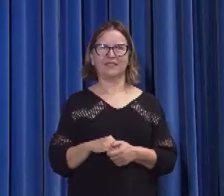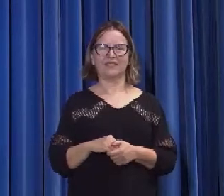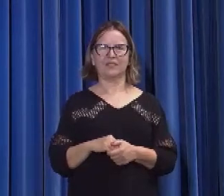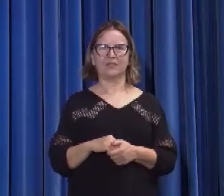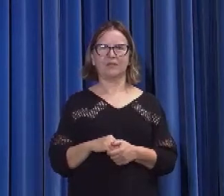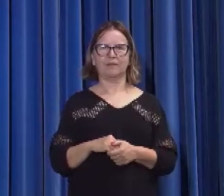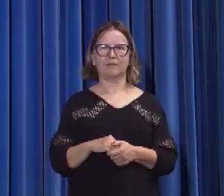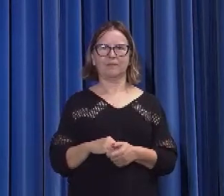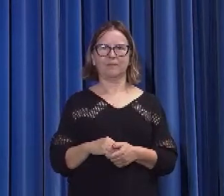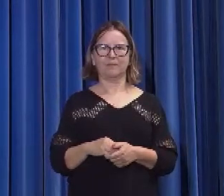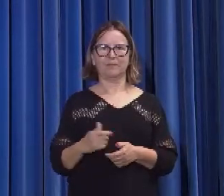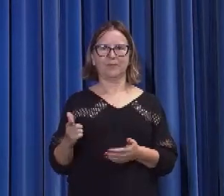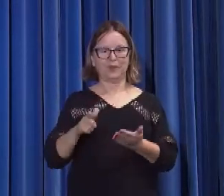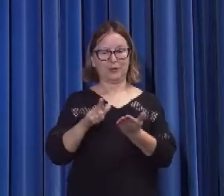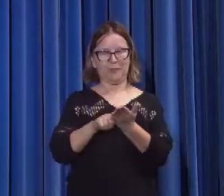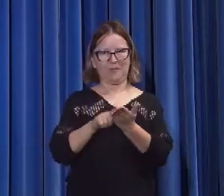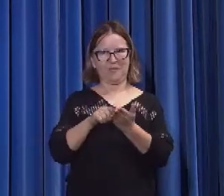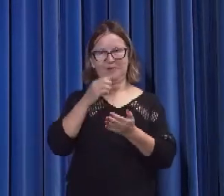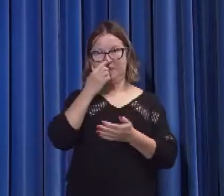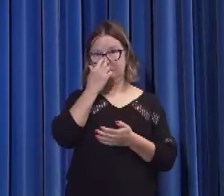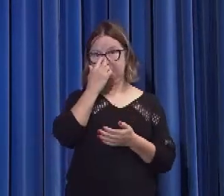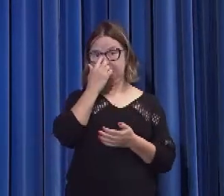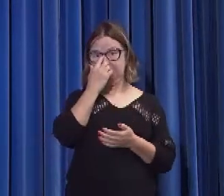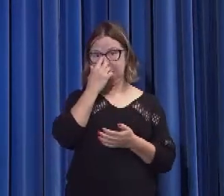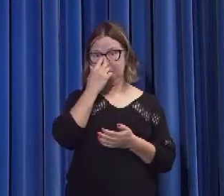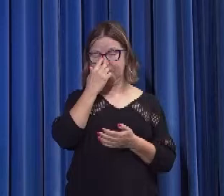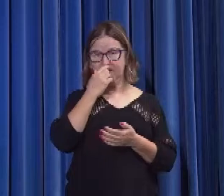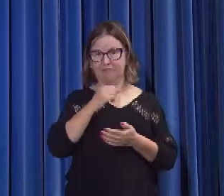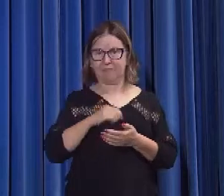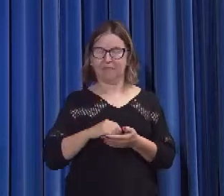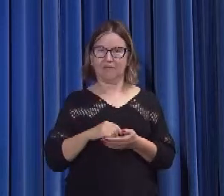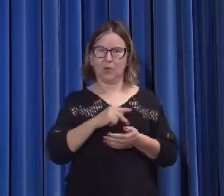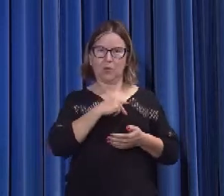Voltando para o boletim. O pastor e teólogo